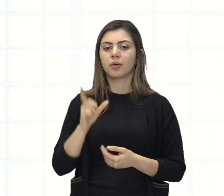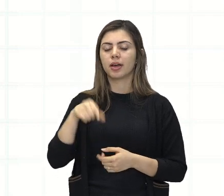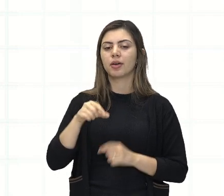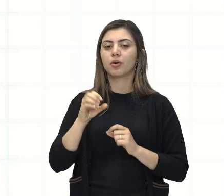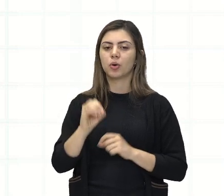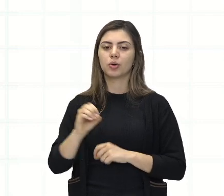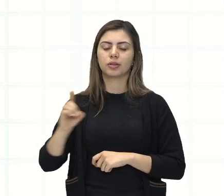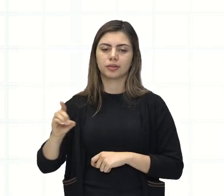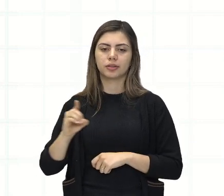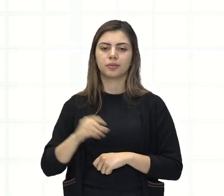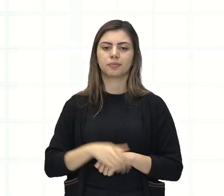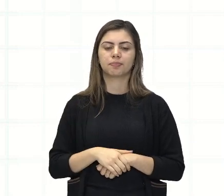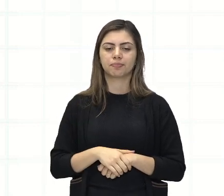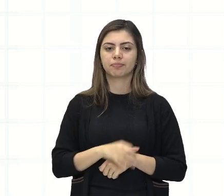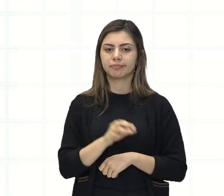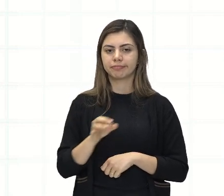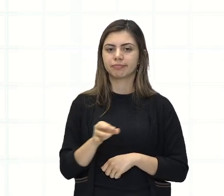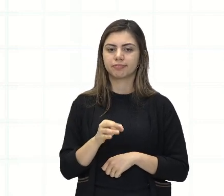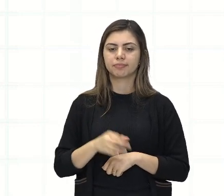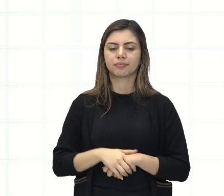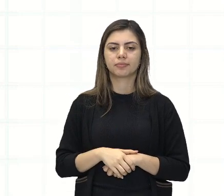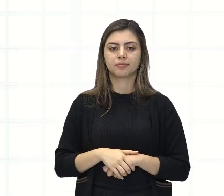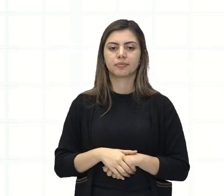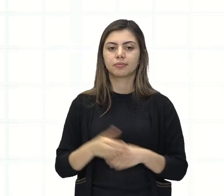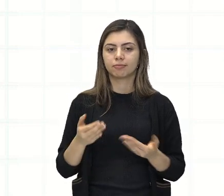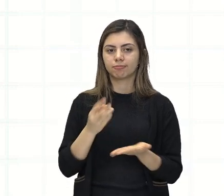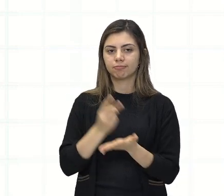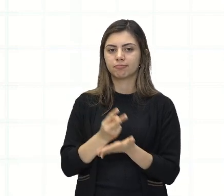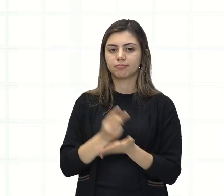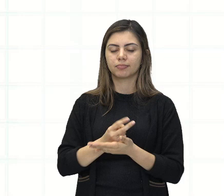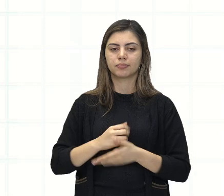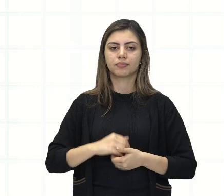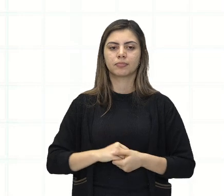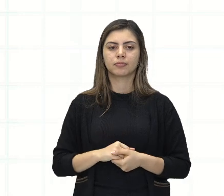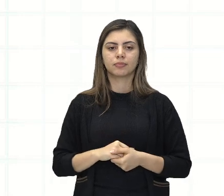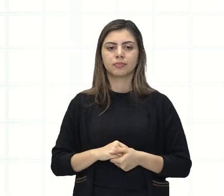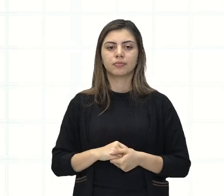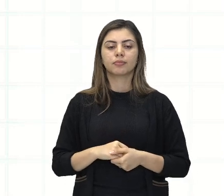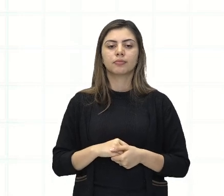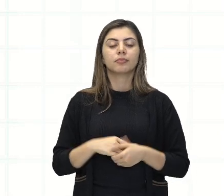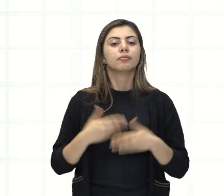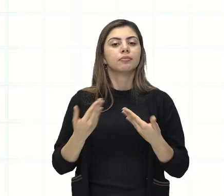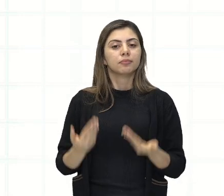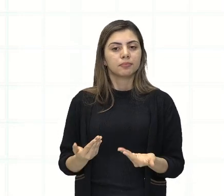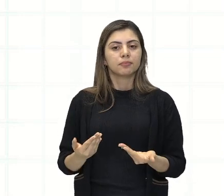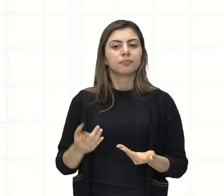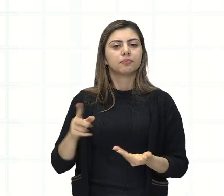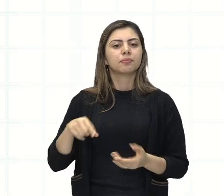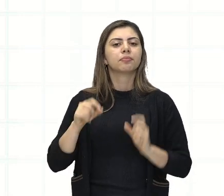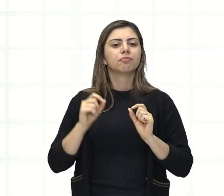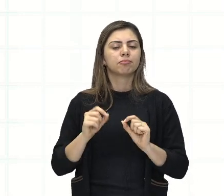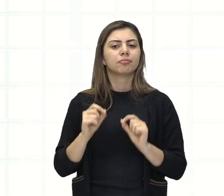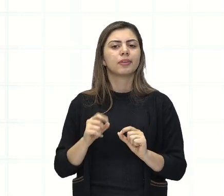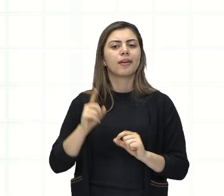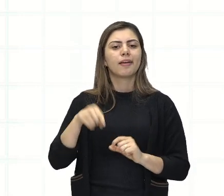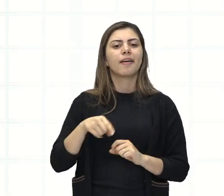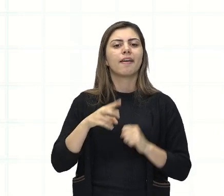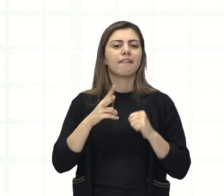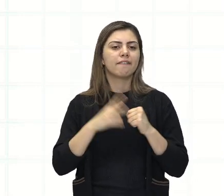objeto direto. Certinho? Prossigamos. Transitividade é